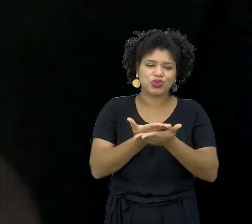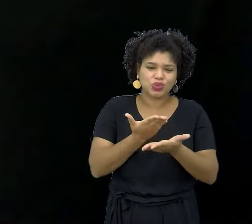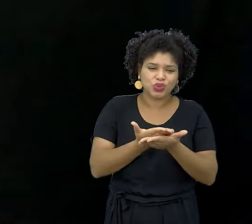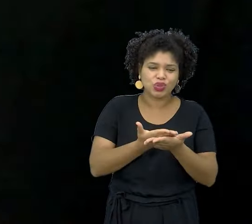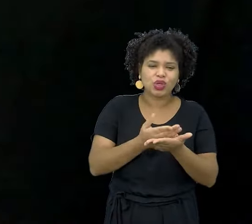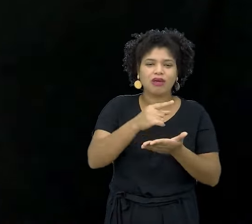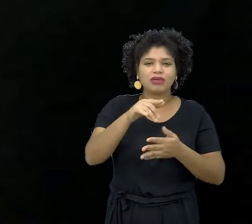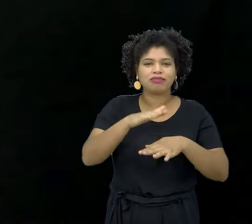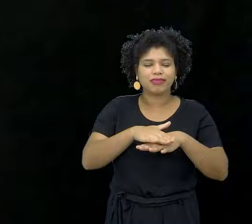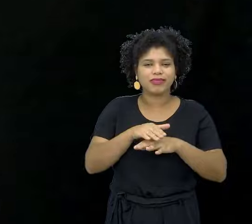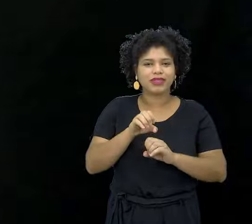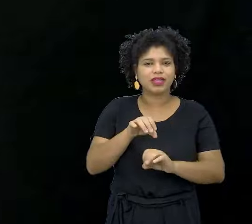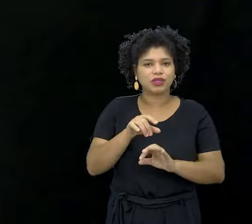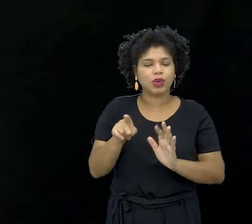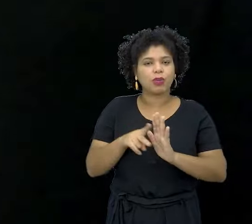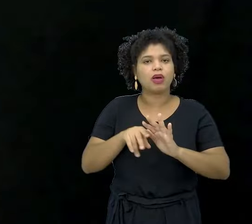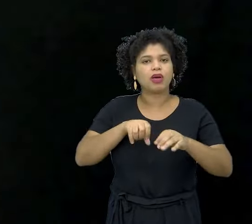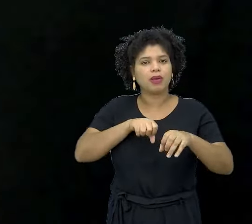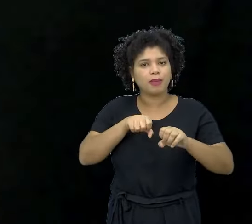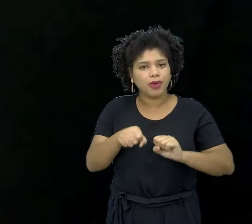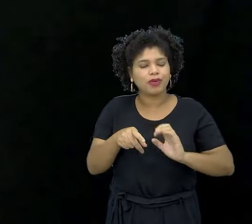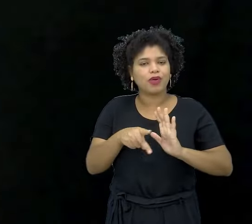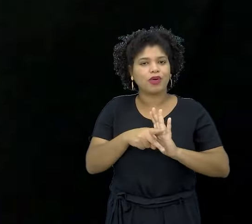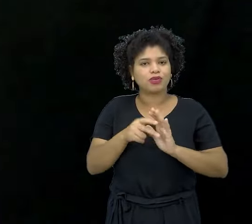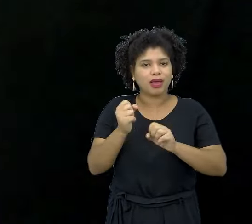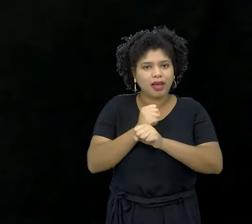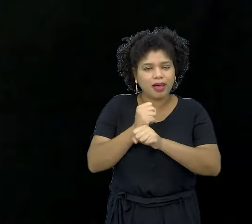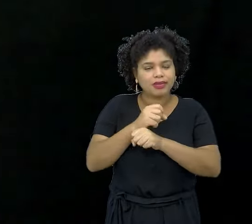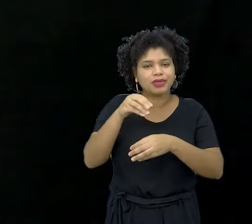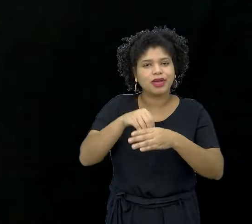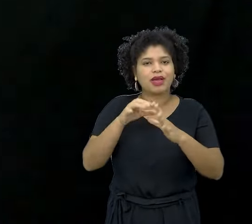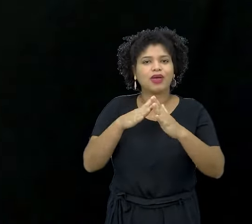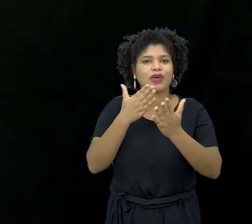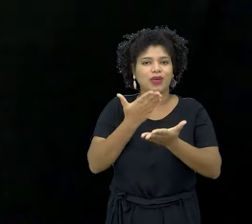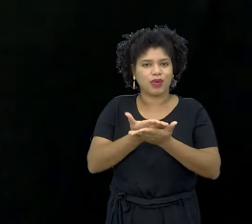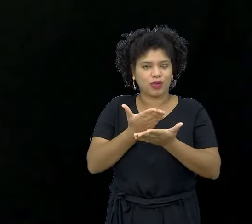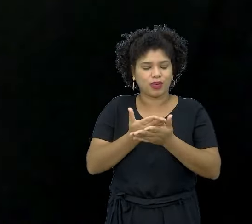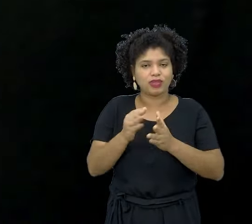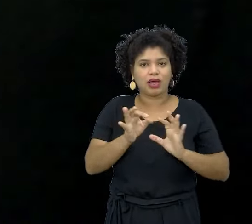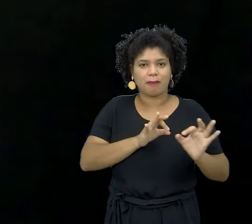o desdobramento aí da formação de ano séria aí na escola e façam um